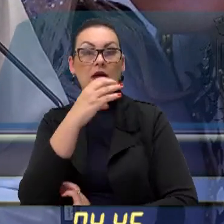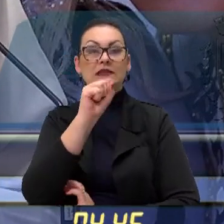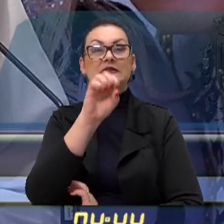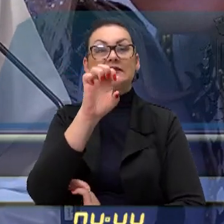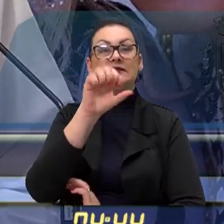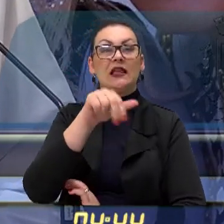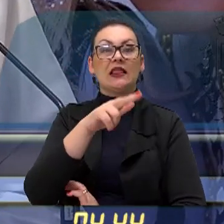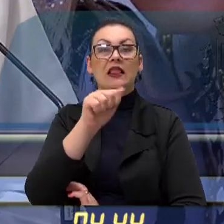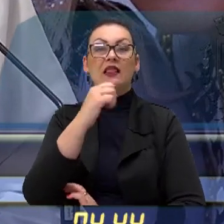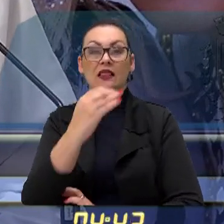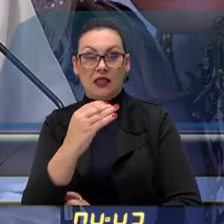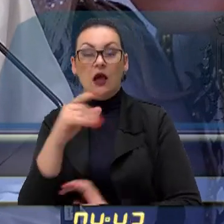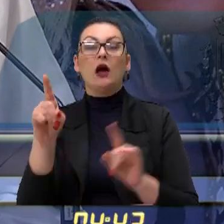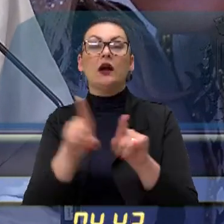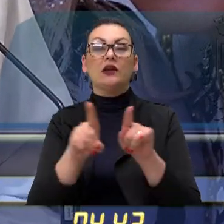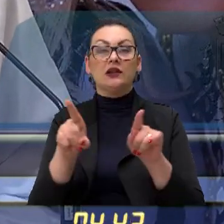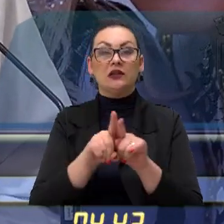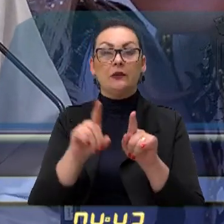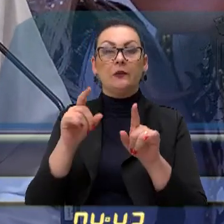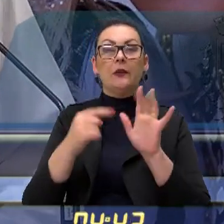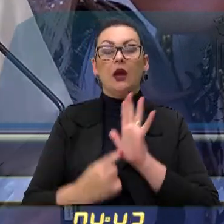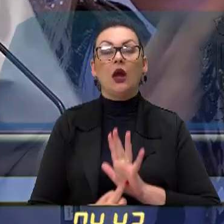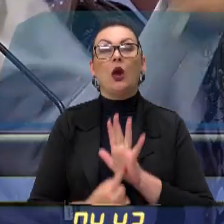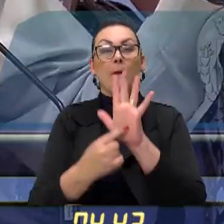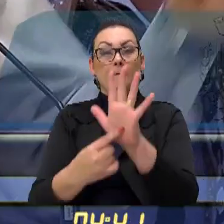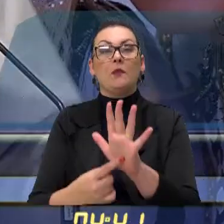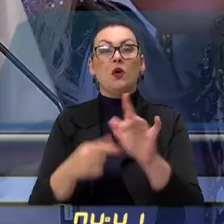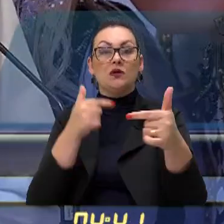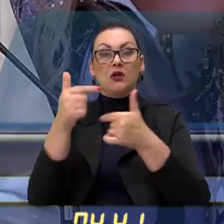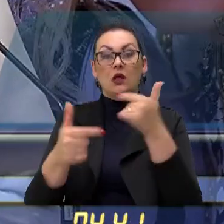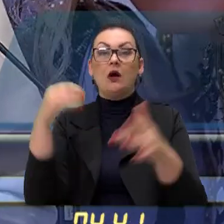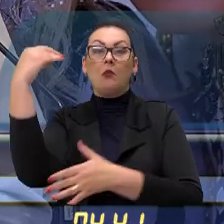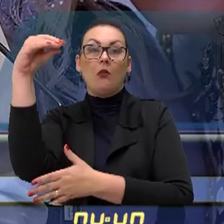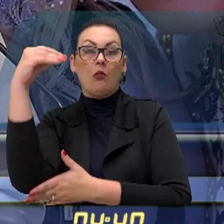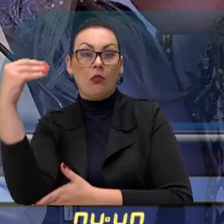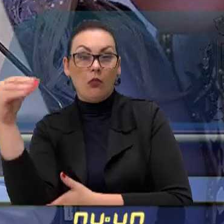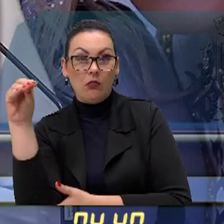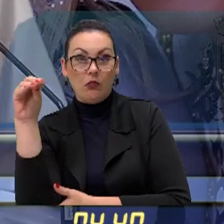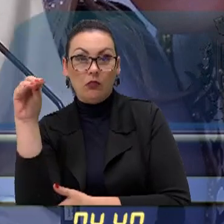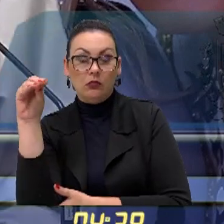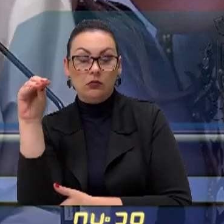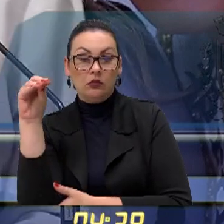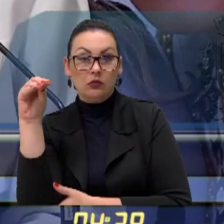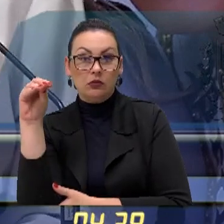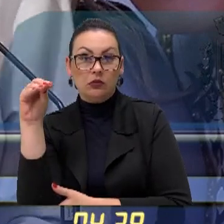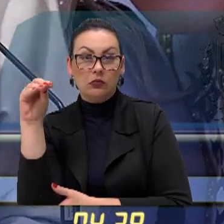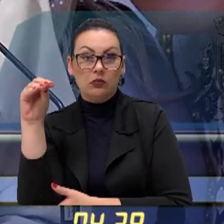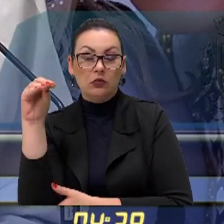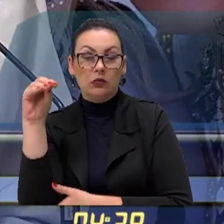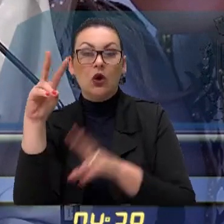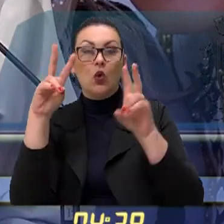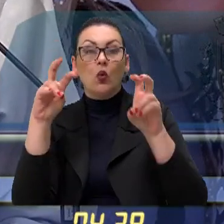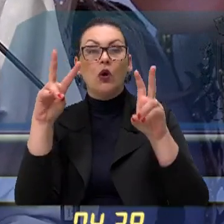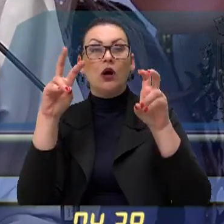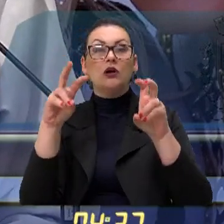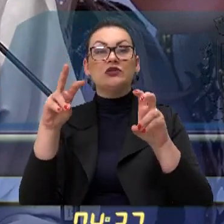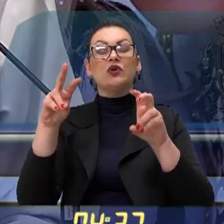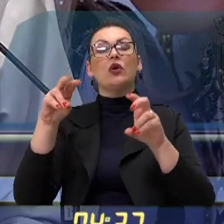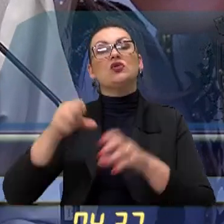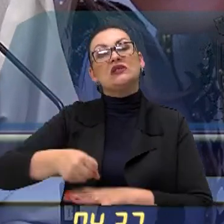SENAC, que inclusive foram expor o seu trabalho em Porto Alegre a respeito de